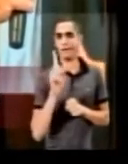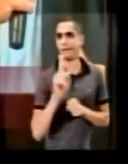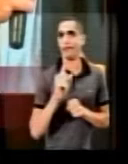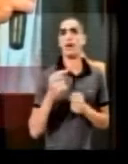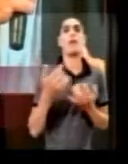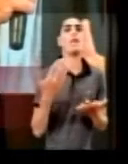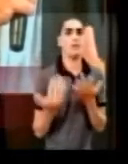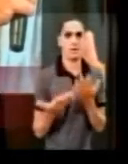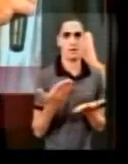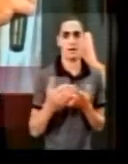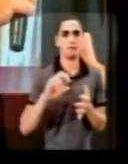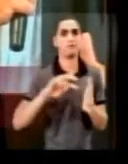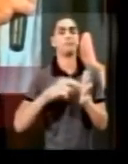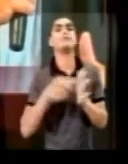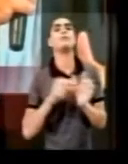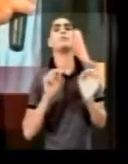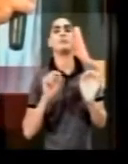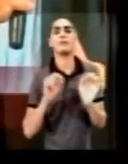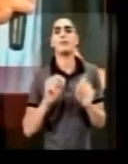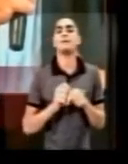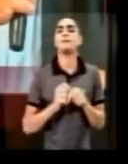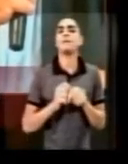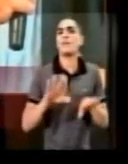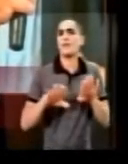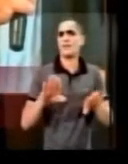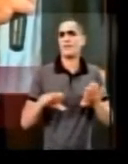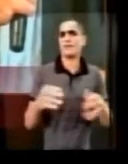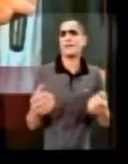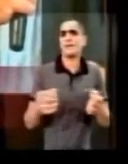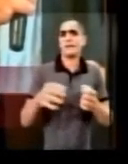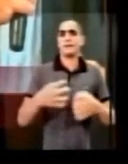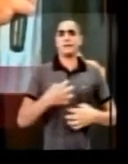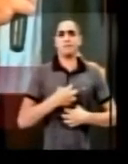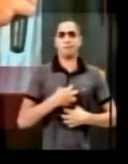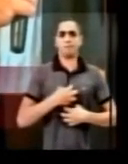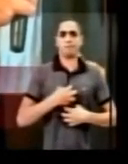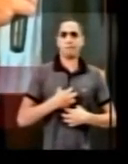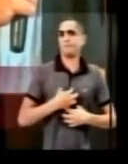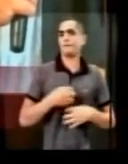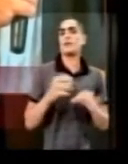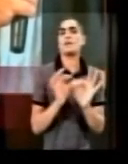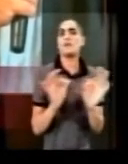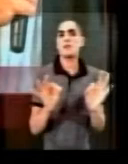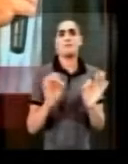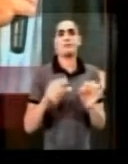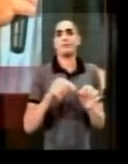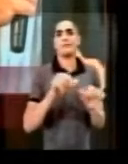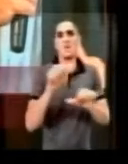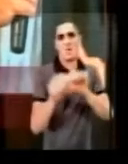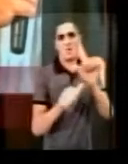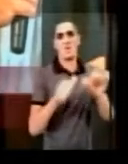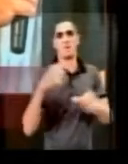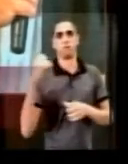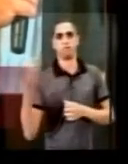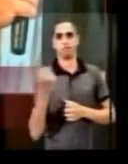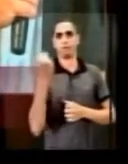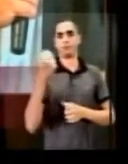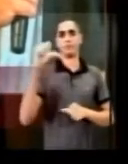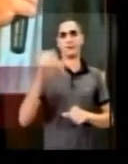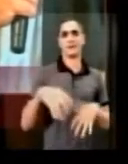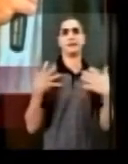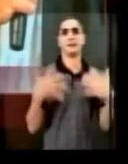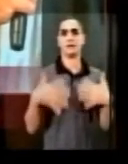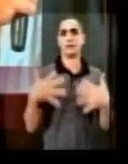estados gripais comuns não levam a síndrome respiratória aguda grave. Por isso que você tem